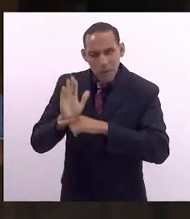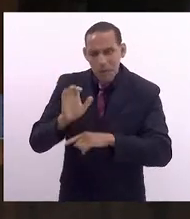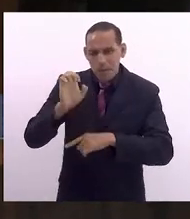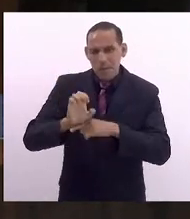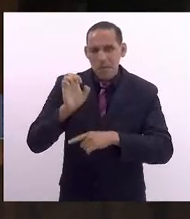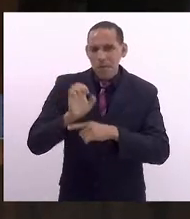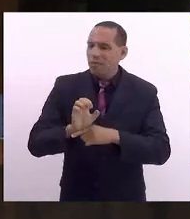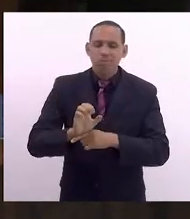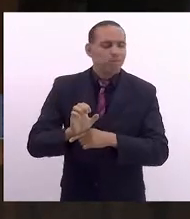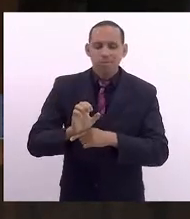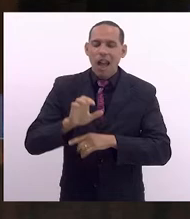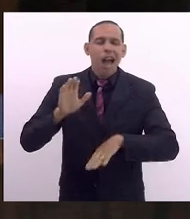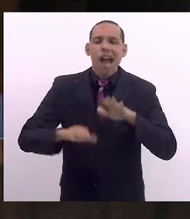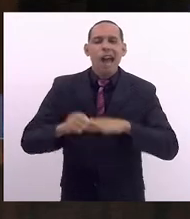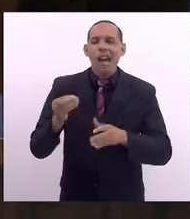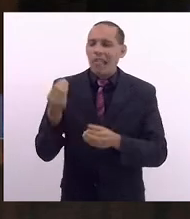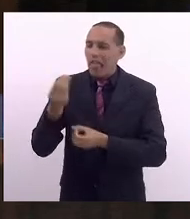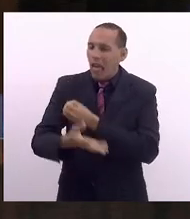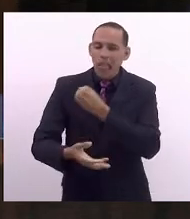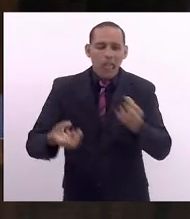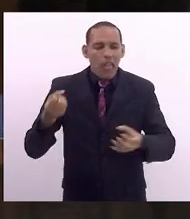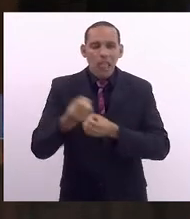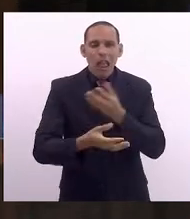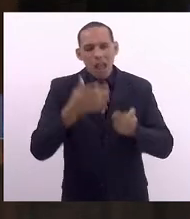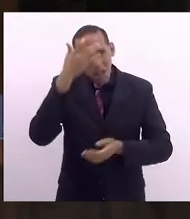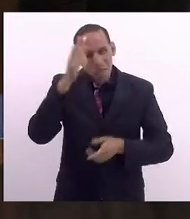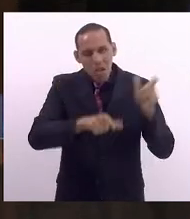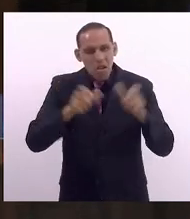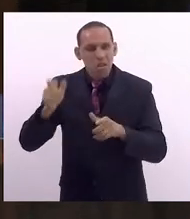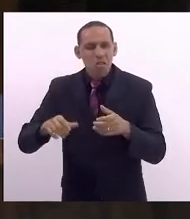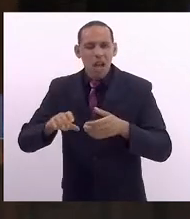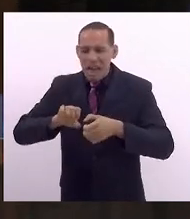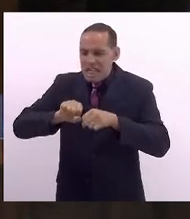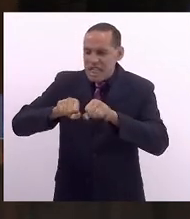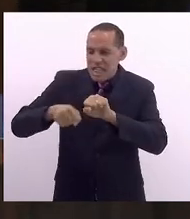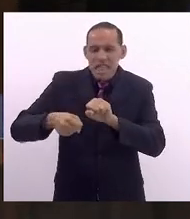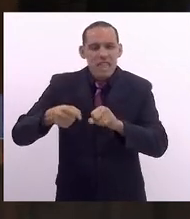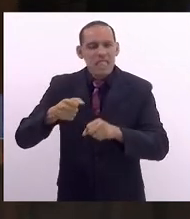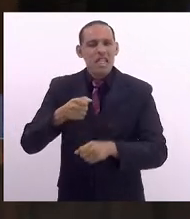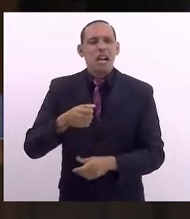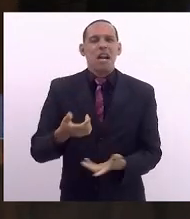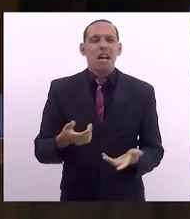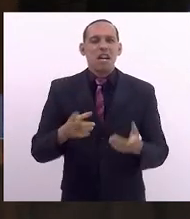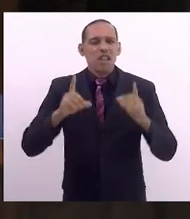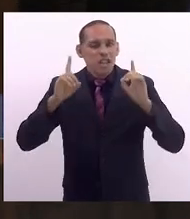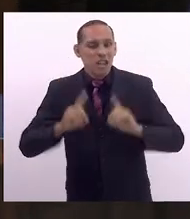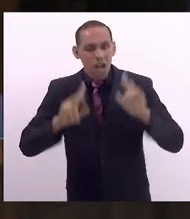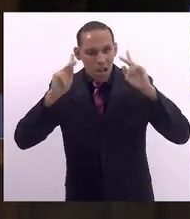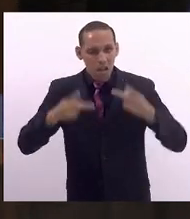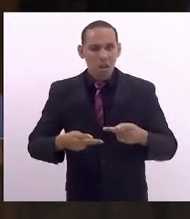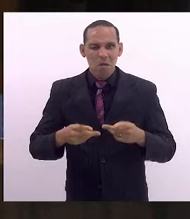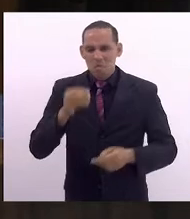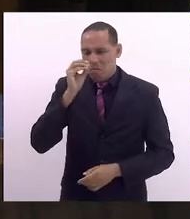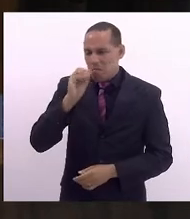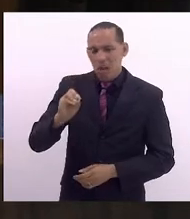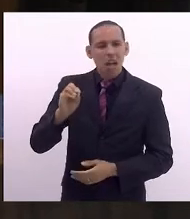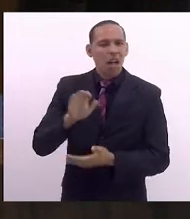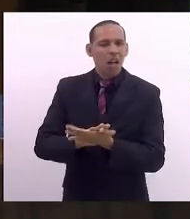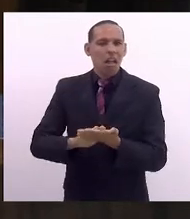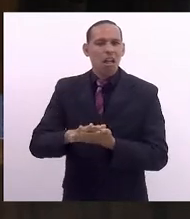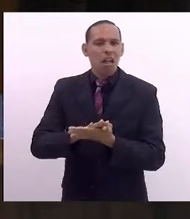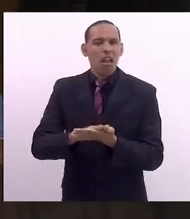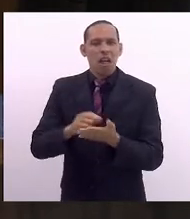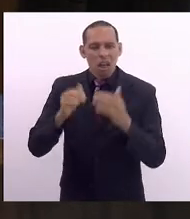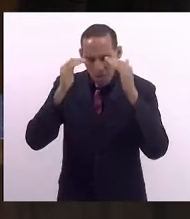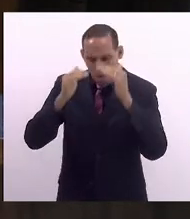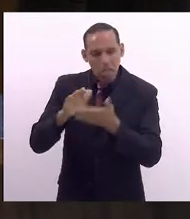medalha muitas vezes é dada a torturadores, a violadores de direitos humanos. Então, para nós também é hoje